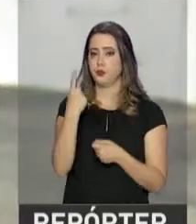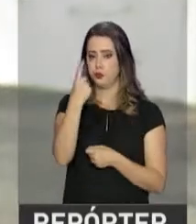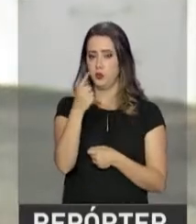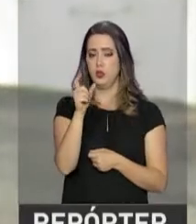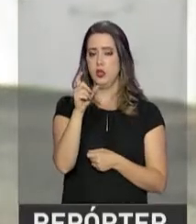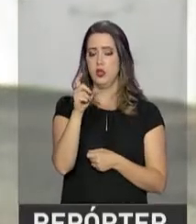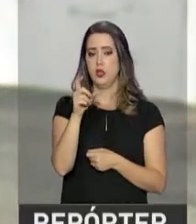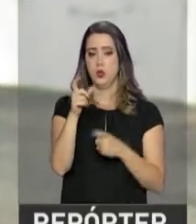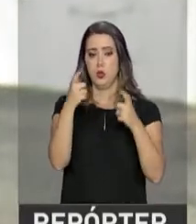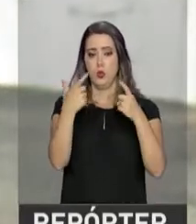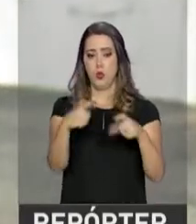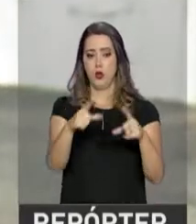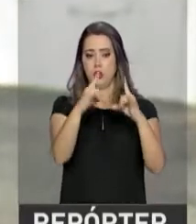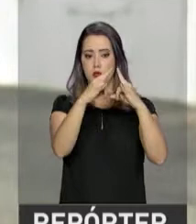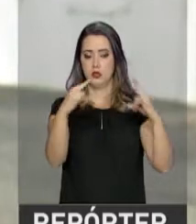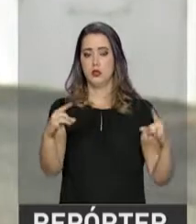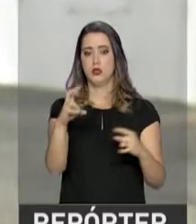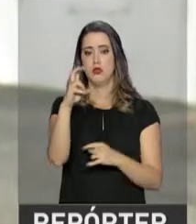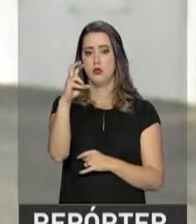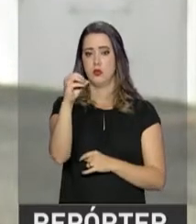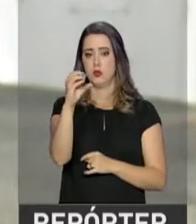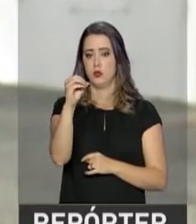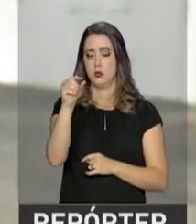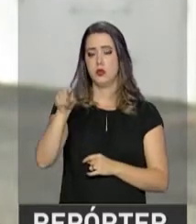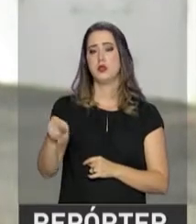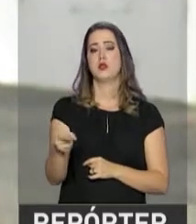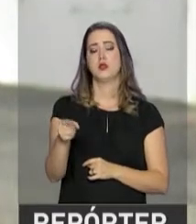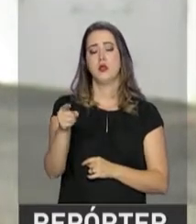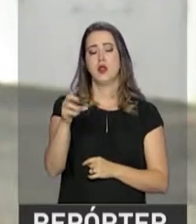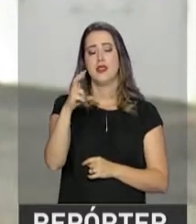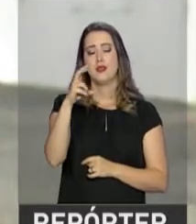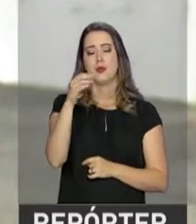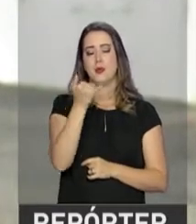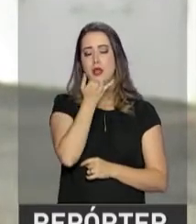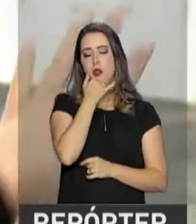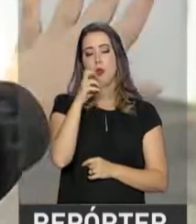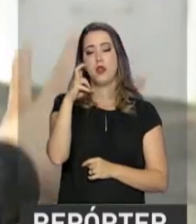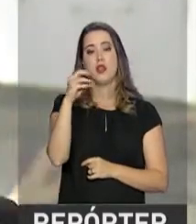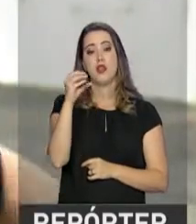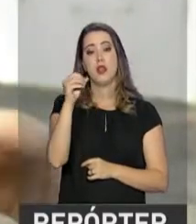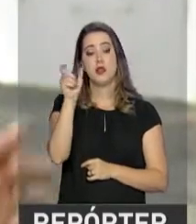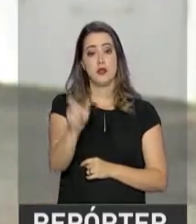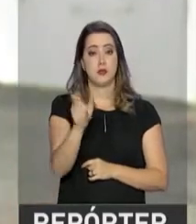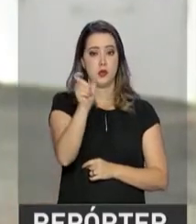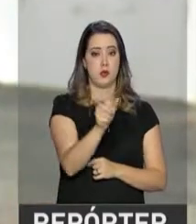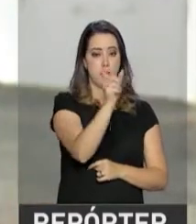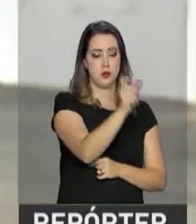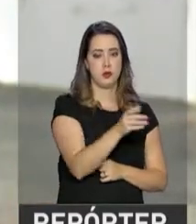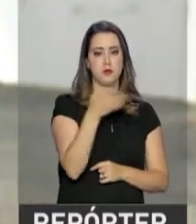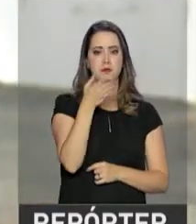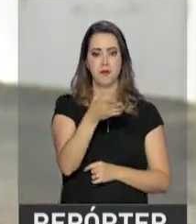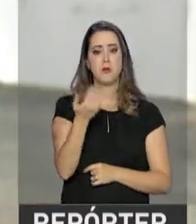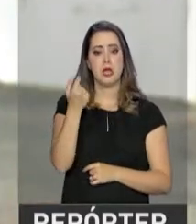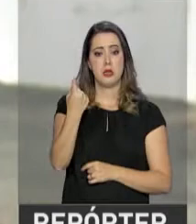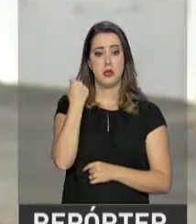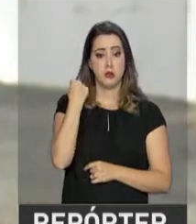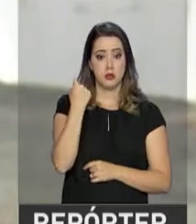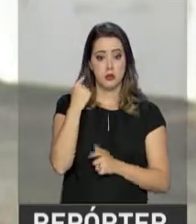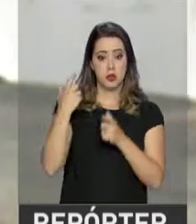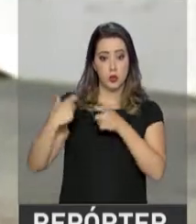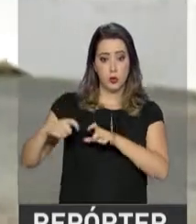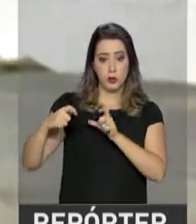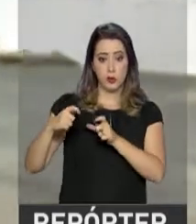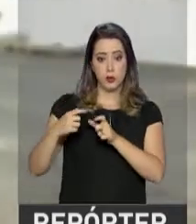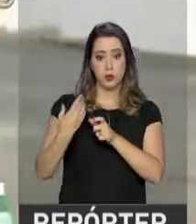500 pessoas abrigadas. Certo. E, Coronel, você estava me explicando que aqui atrás vai funcionar uma estrutura nova aí